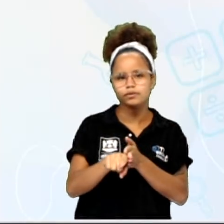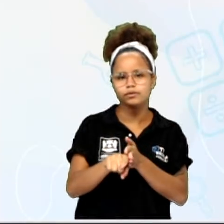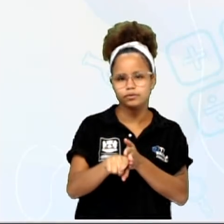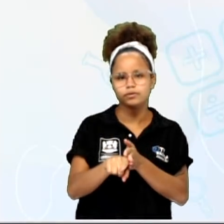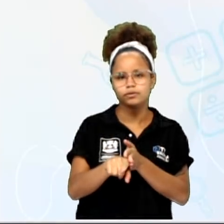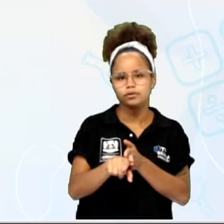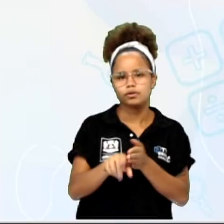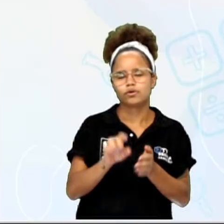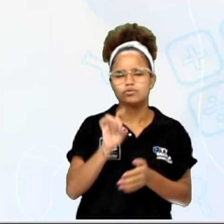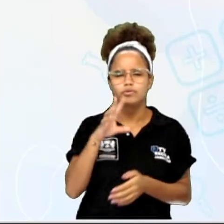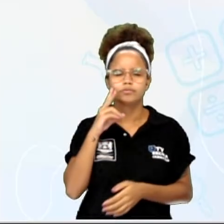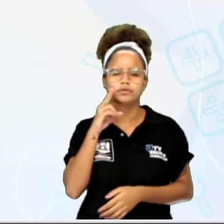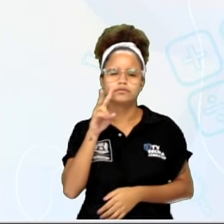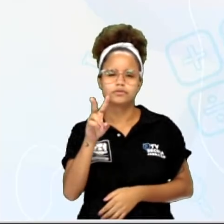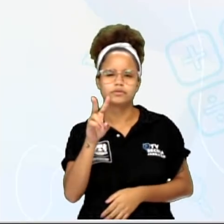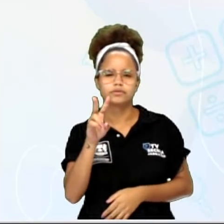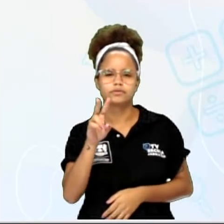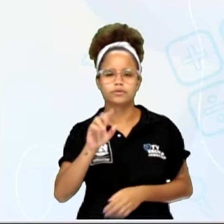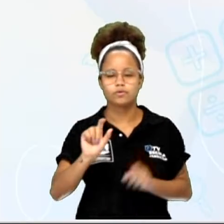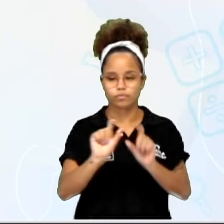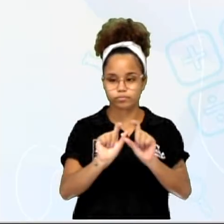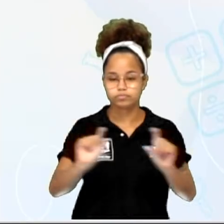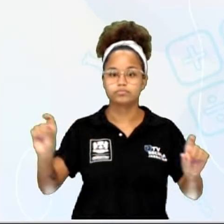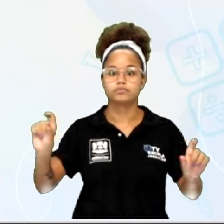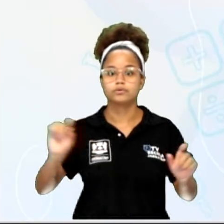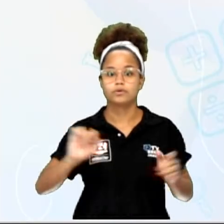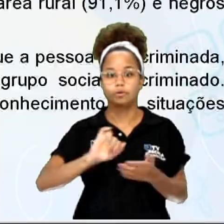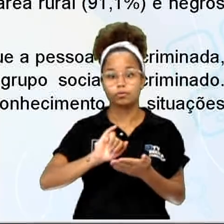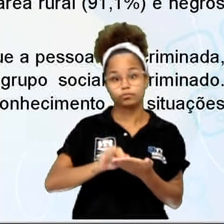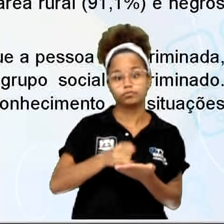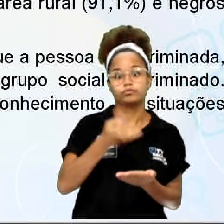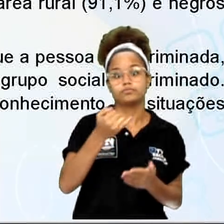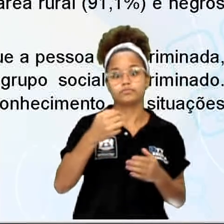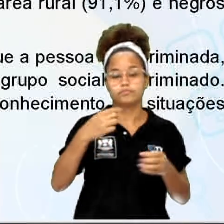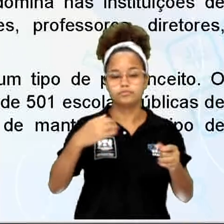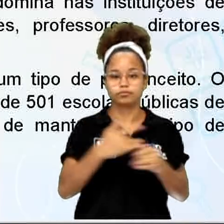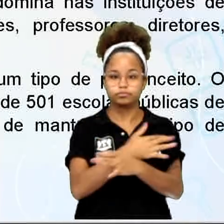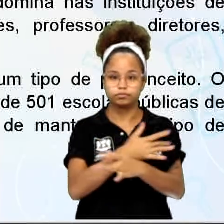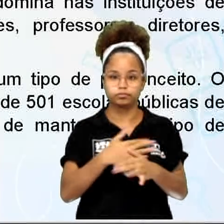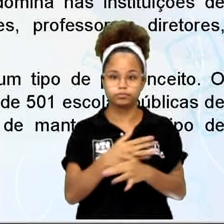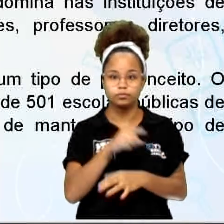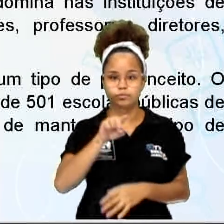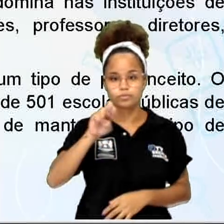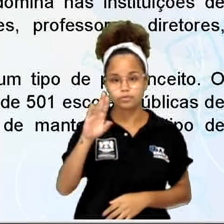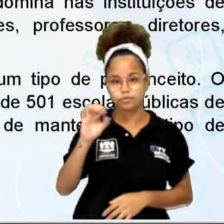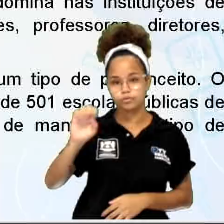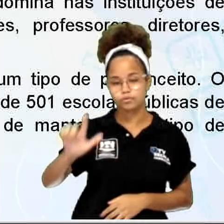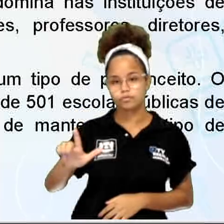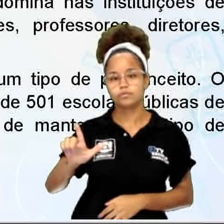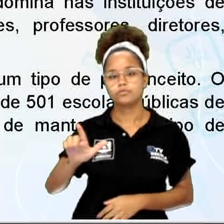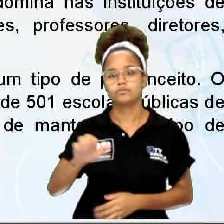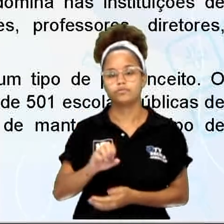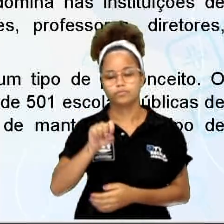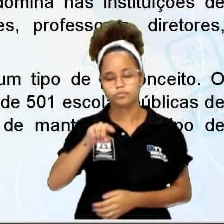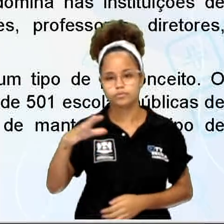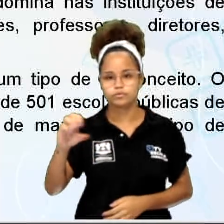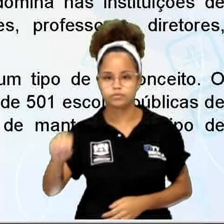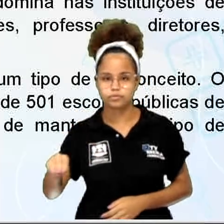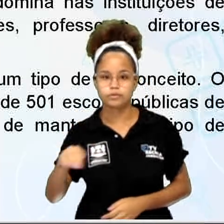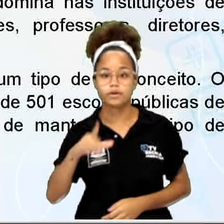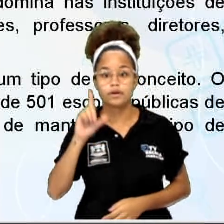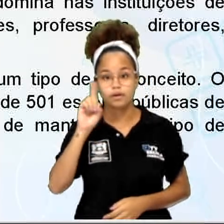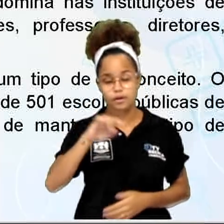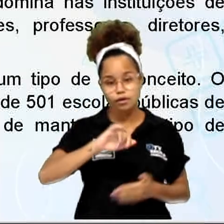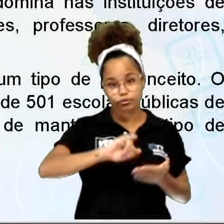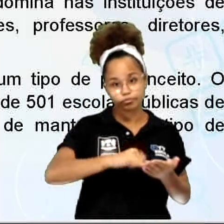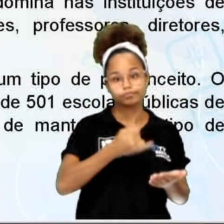já dar uma olhadinha, olha só, jornaldacidade.ol.com. Isso aí mostra para a gente que estamos diante de um gênero jornalístico,